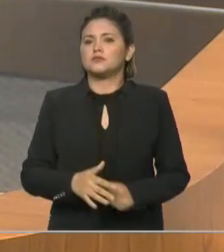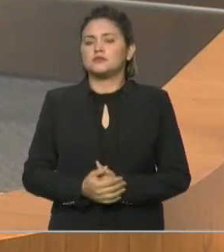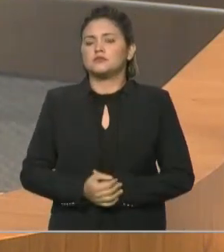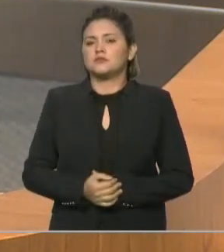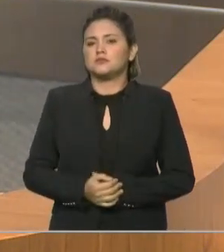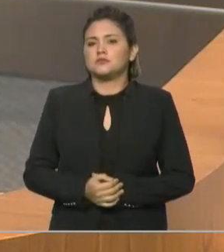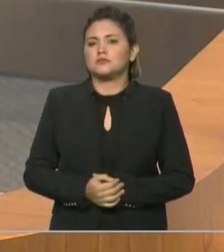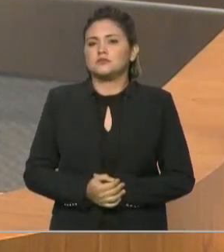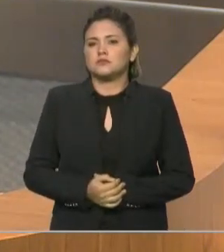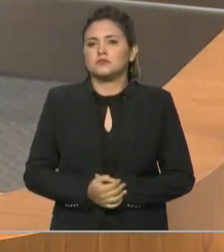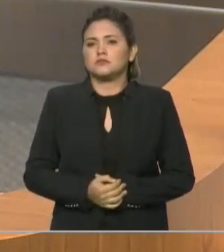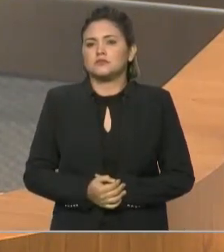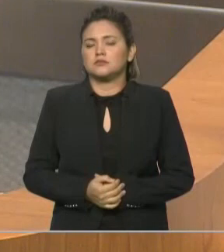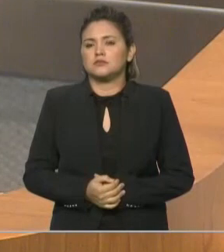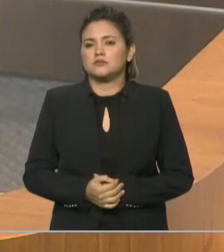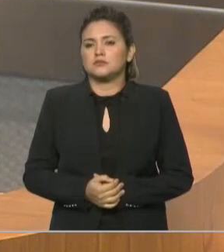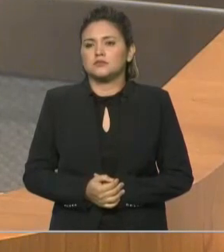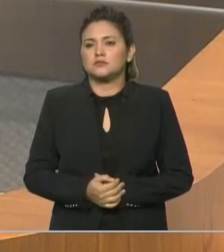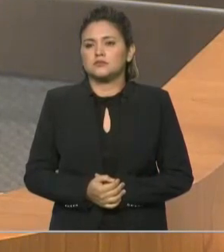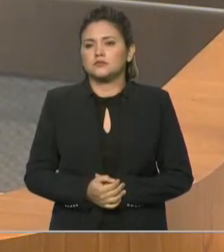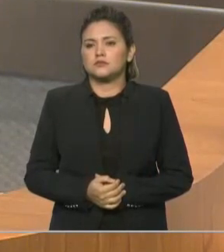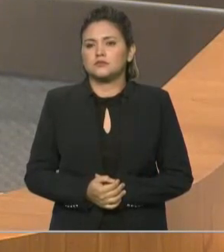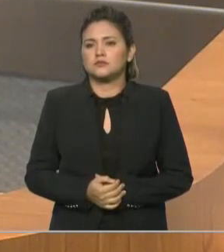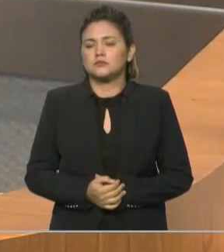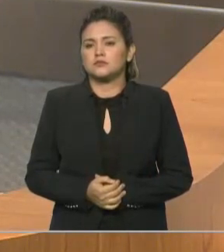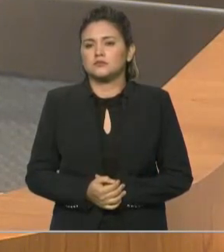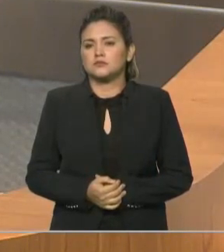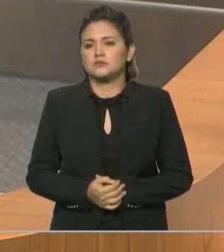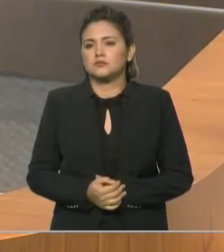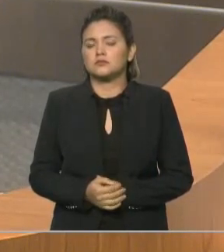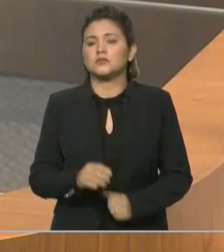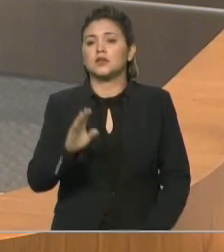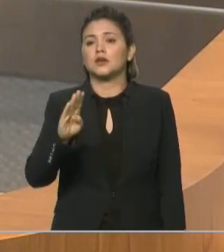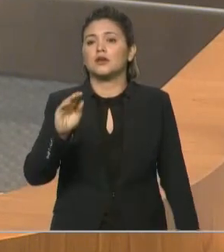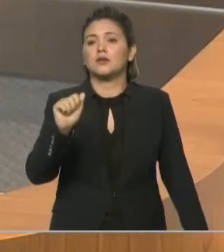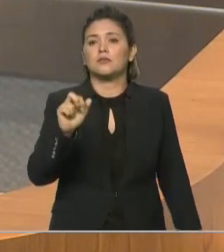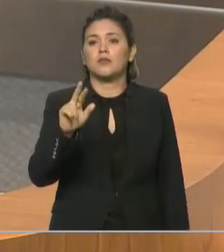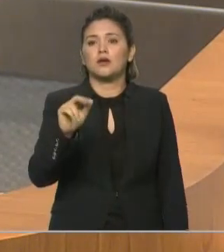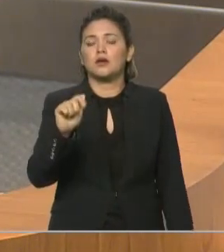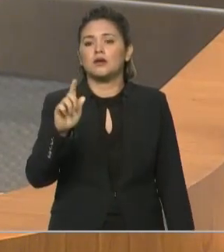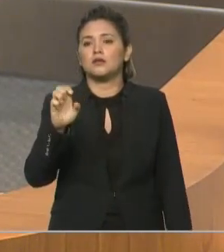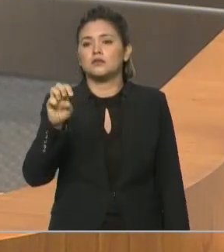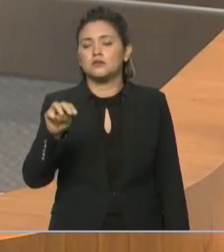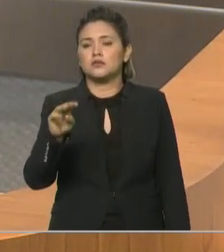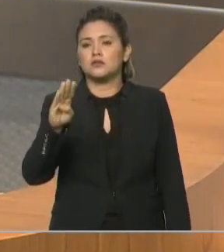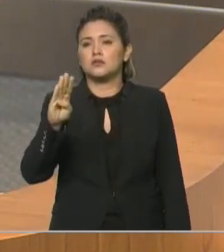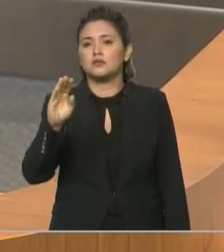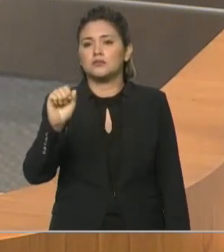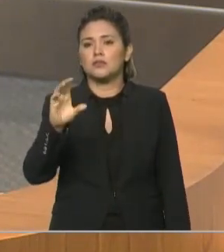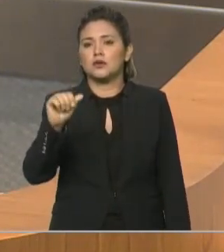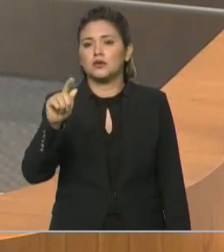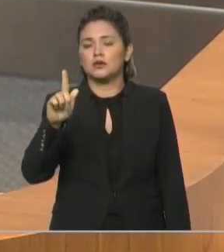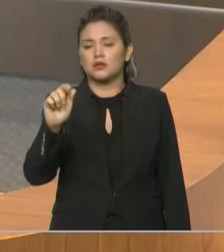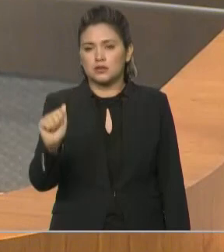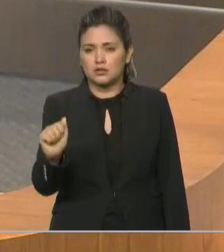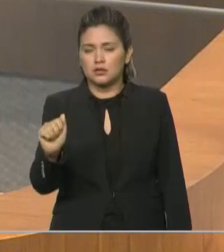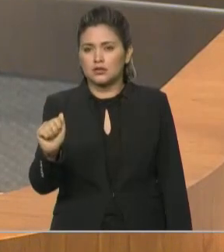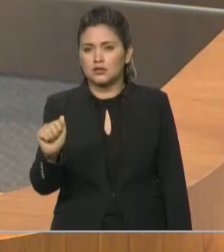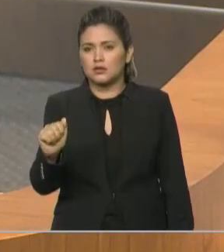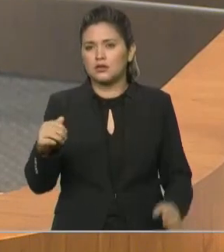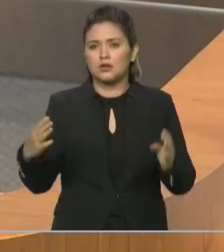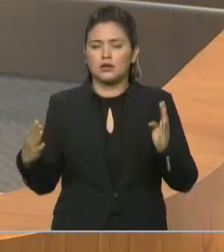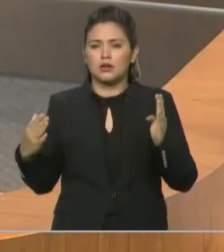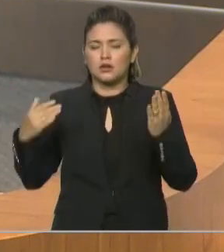nosso pronunciamento, deputado. Eu quero fazer um reparo que, enquanto a barragem do Bacanga é do governo estadual, portanto, merece